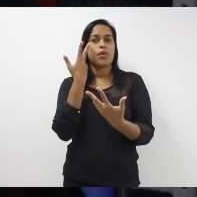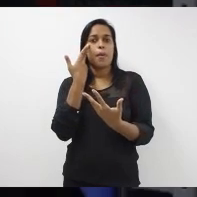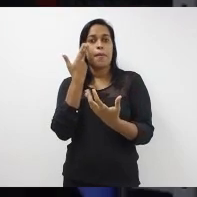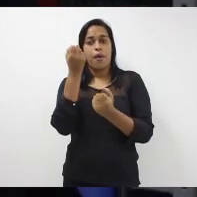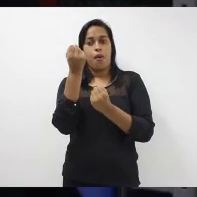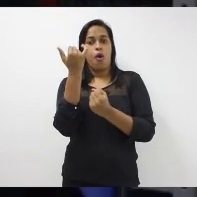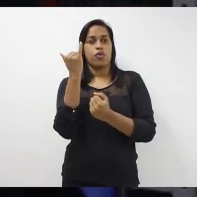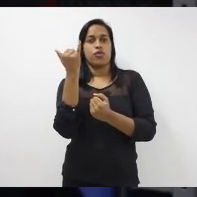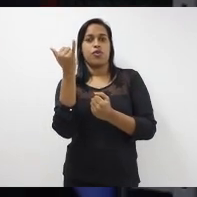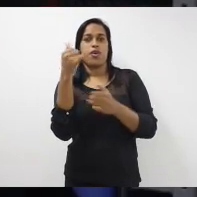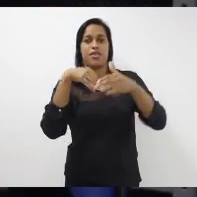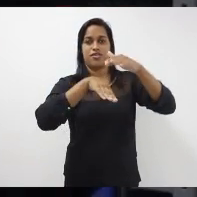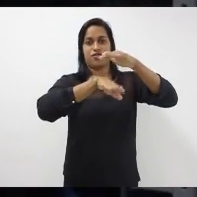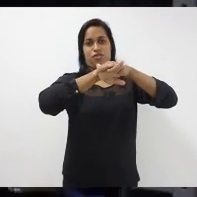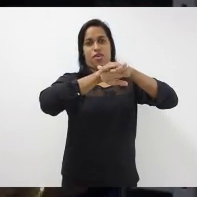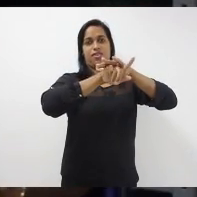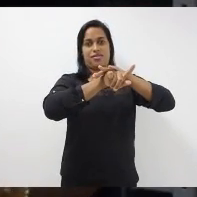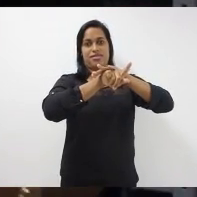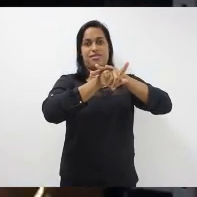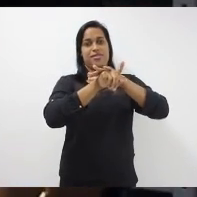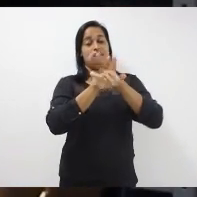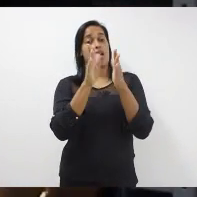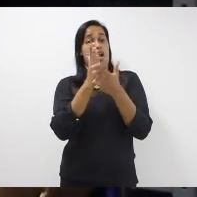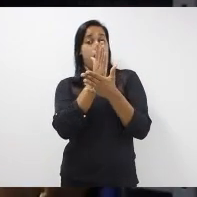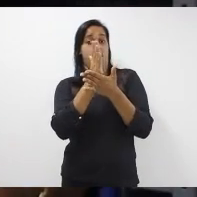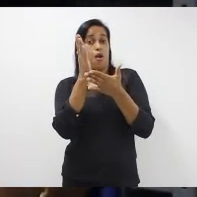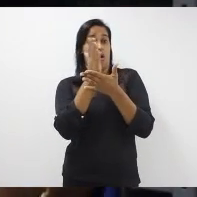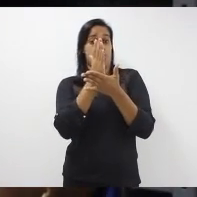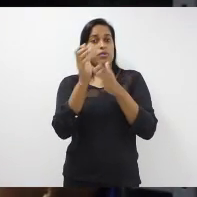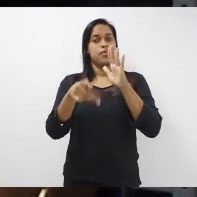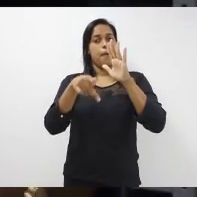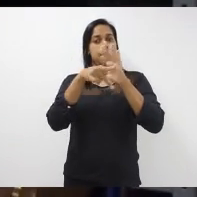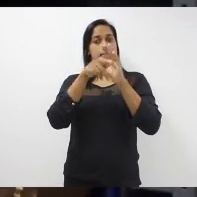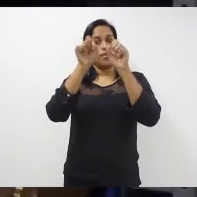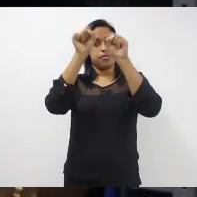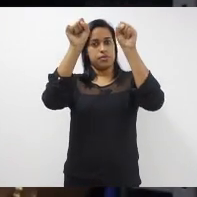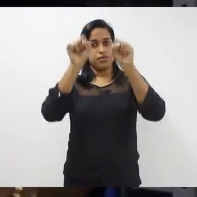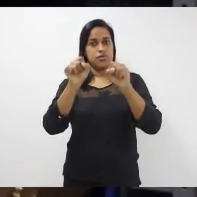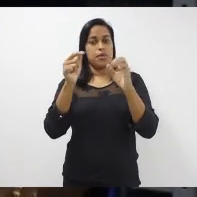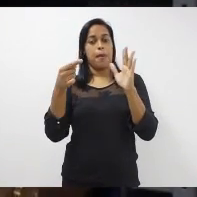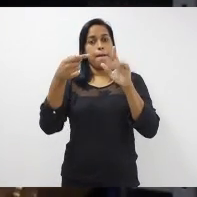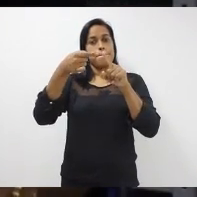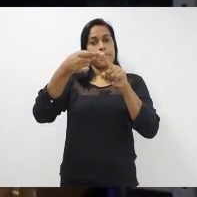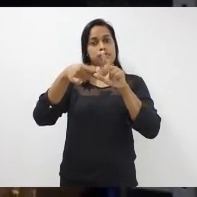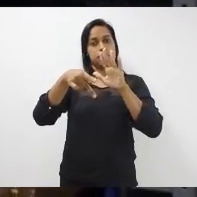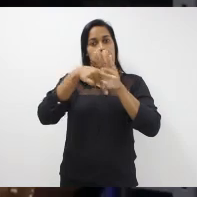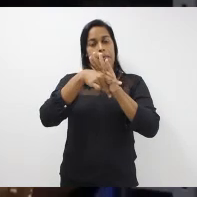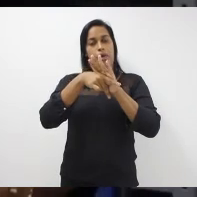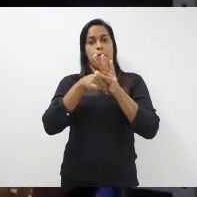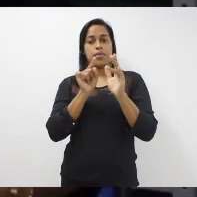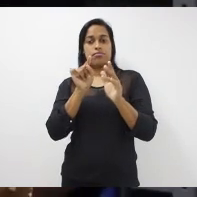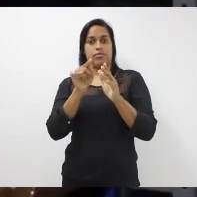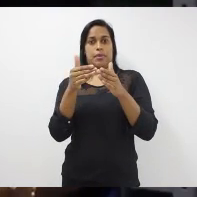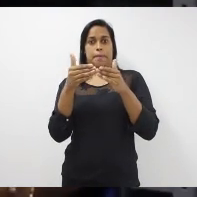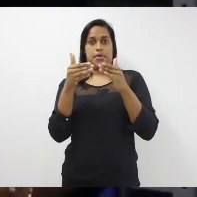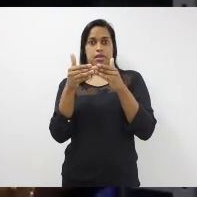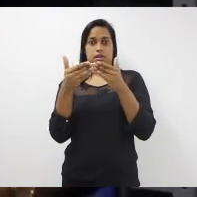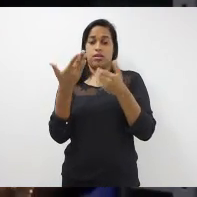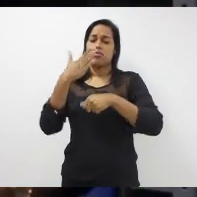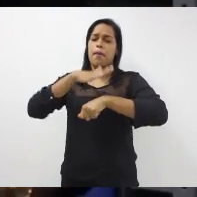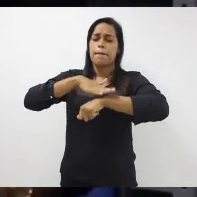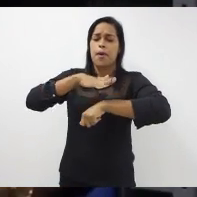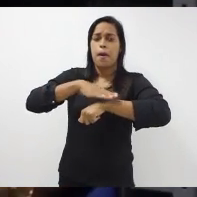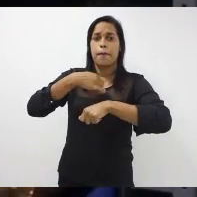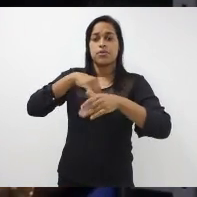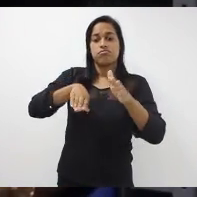controle de estoques. Ele vai se referir a um sistema de reabastecimento no ponto de pedido, onde, a partir do momento que chegar